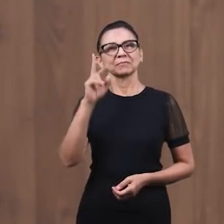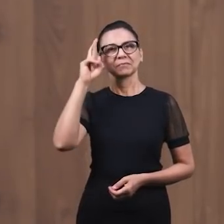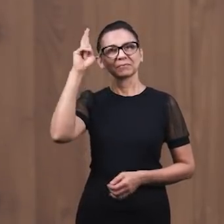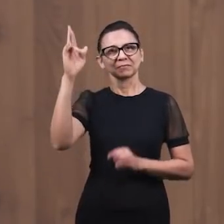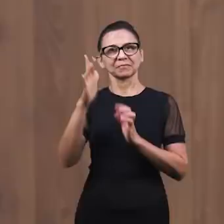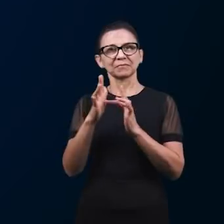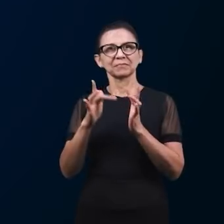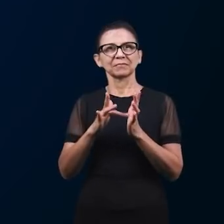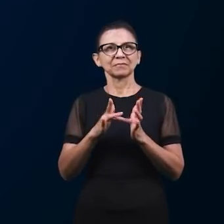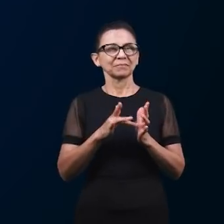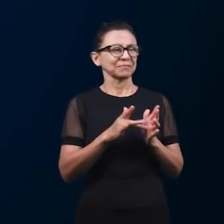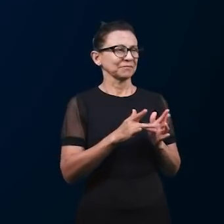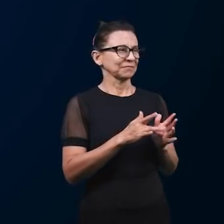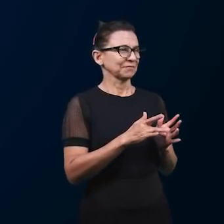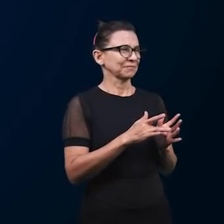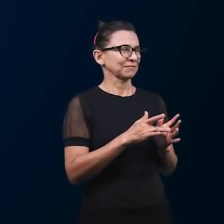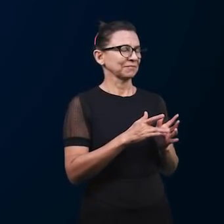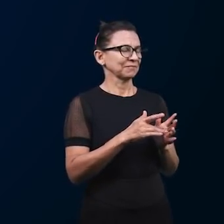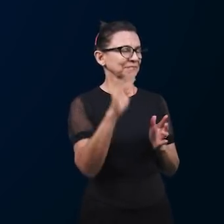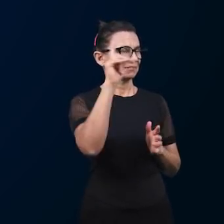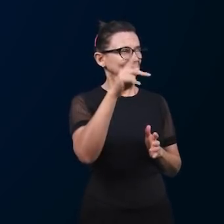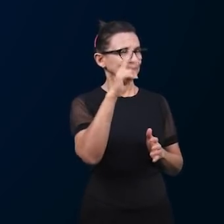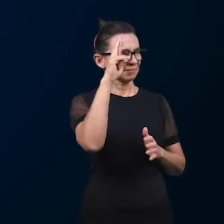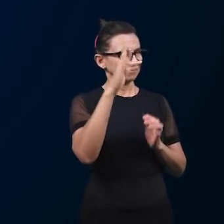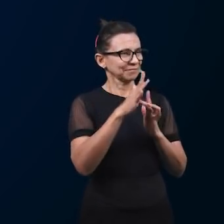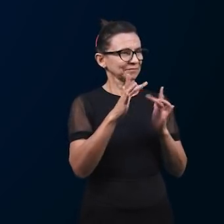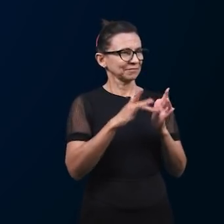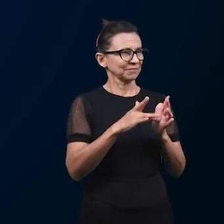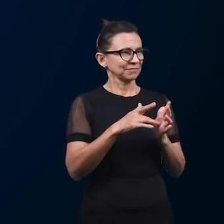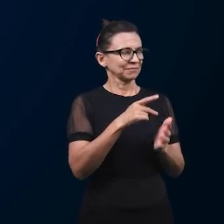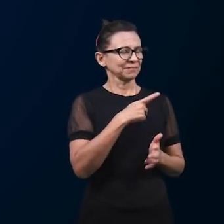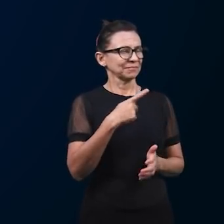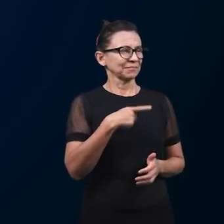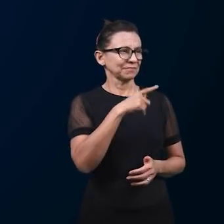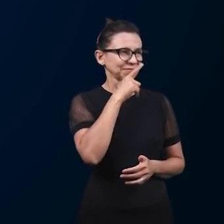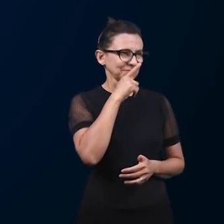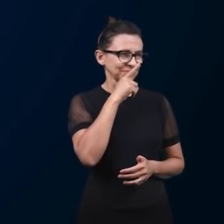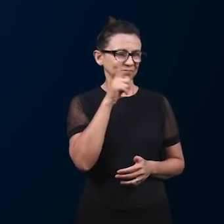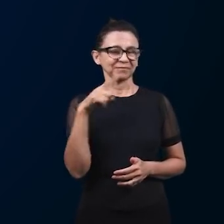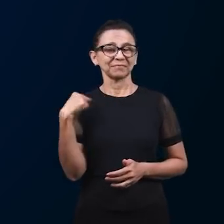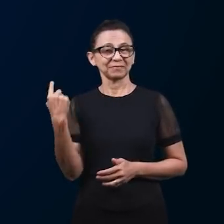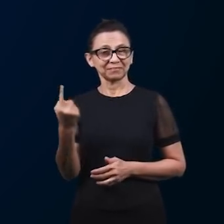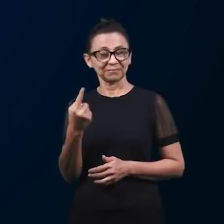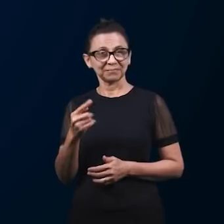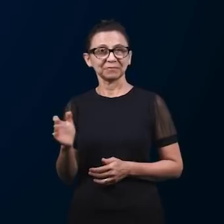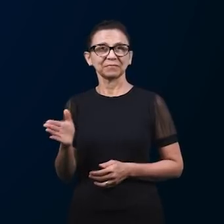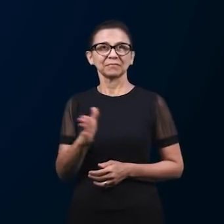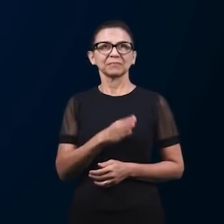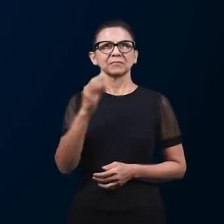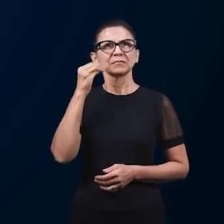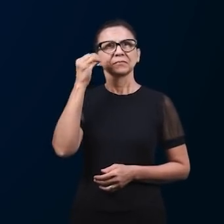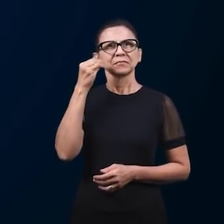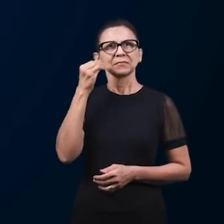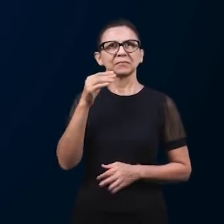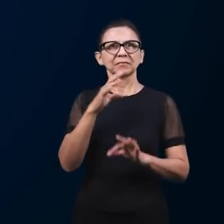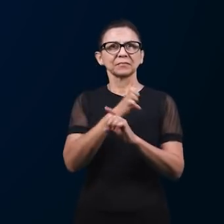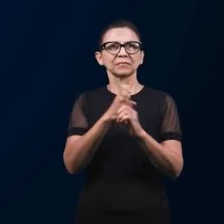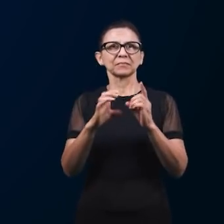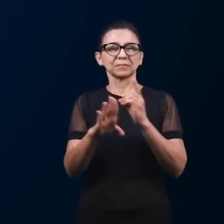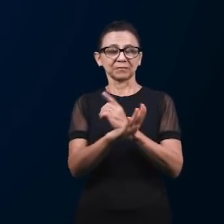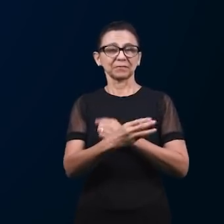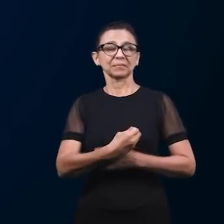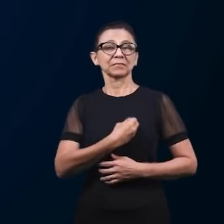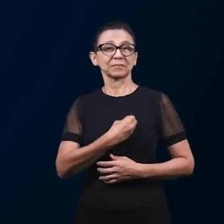irmã Elizabeth. A paz do Senhor, pastor Gilson, a paz do Senhor a todos. A minha experiência em participar da EBD aos domingos